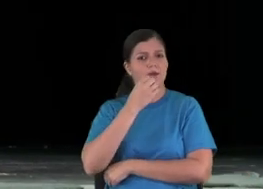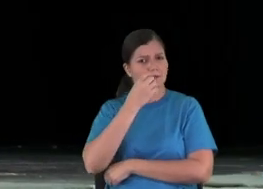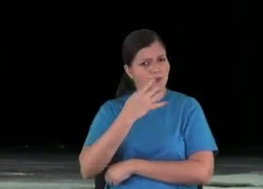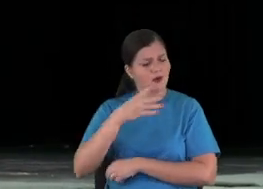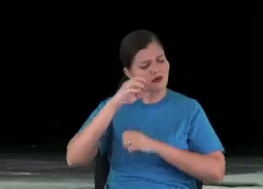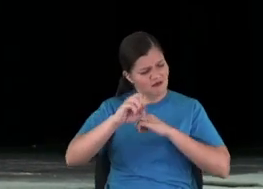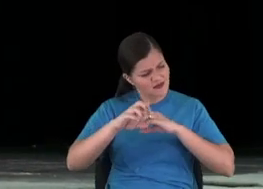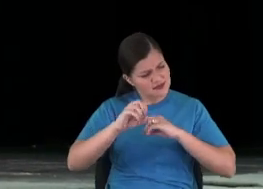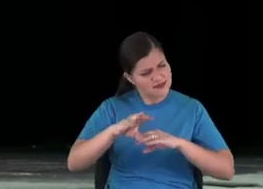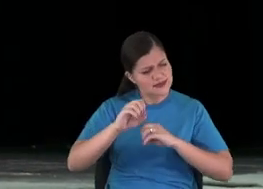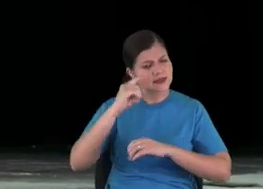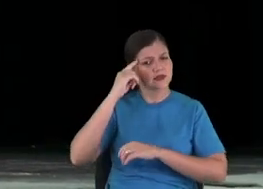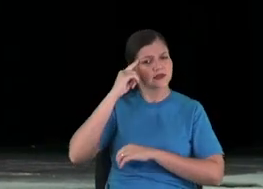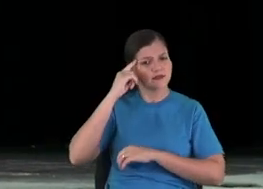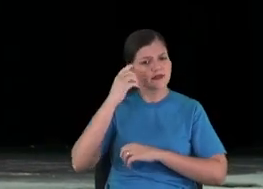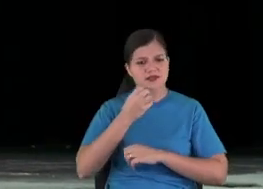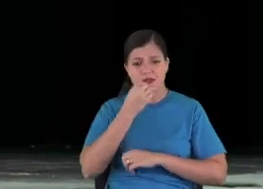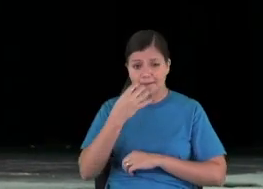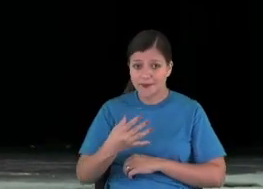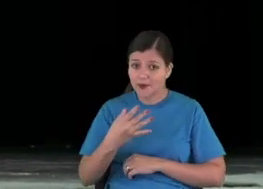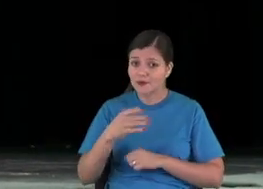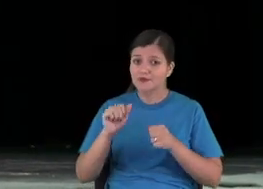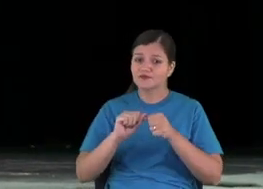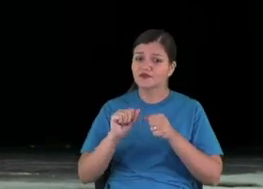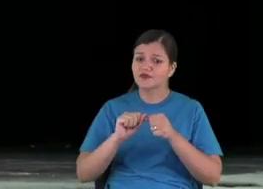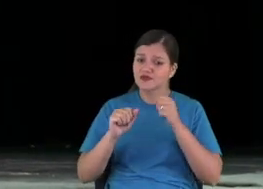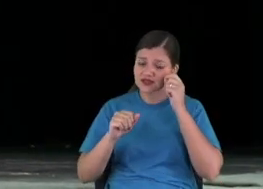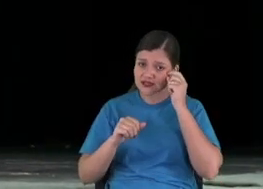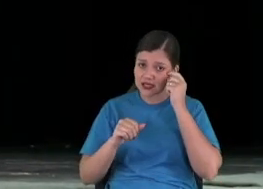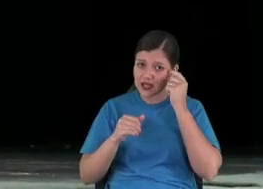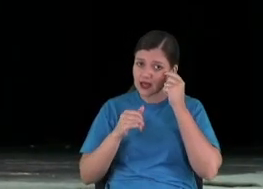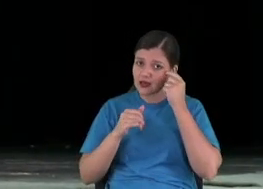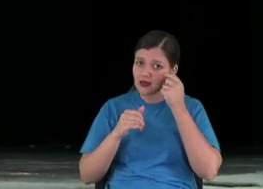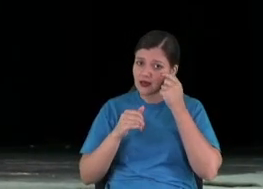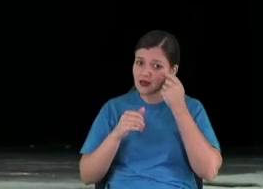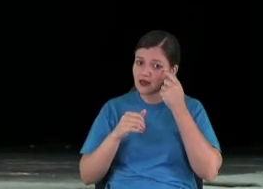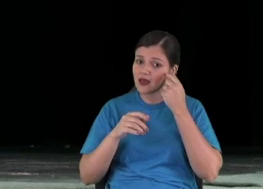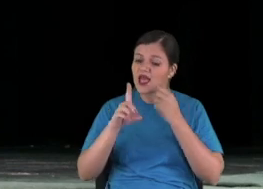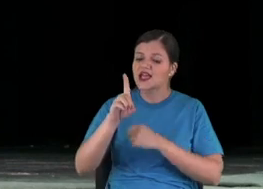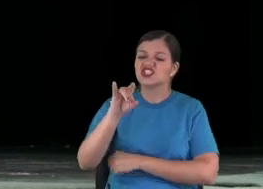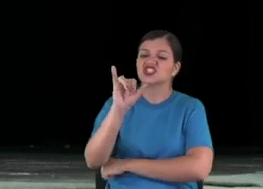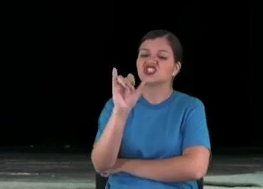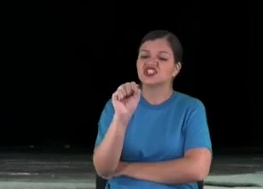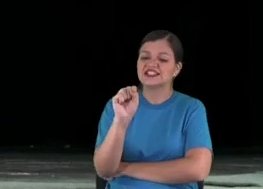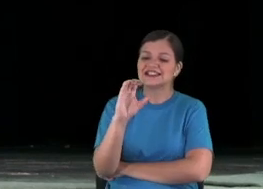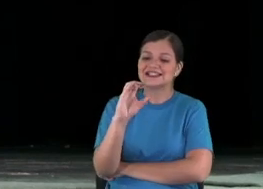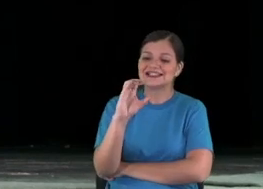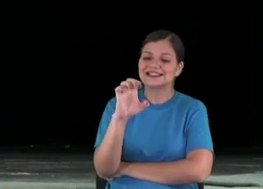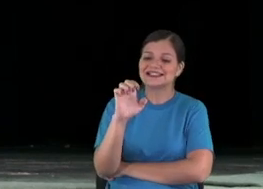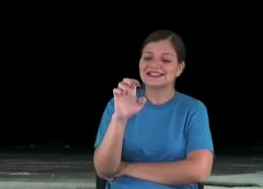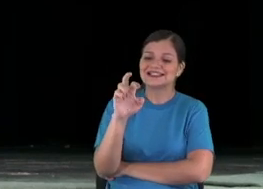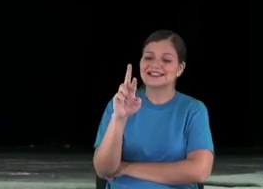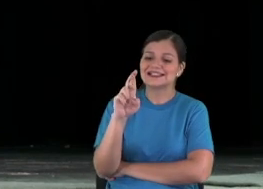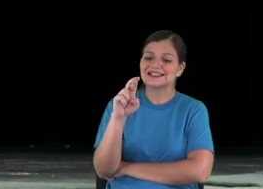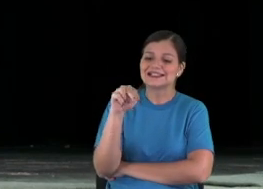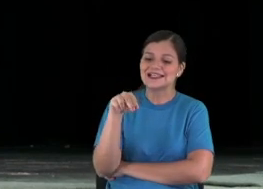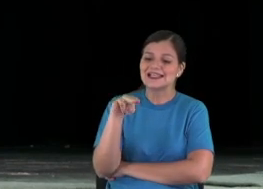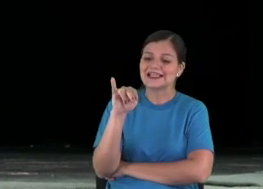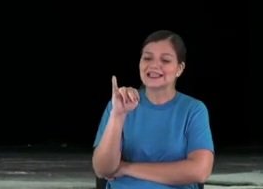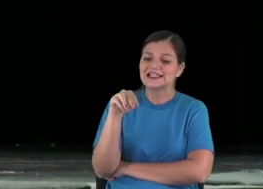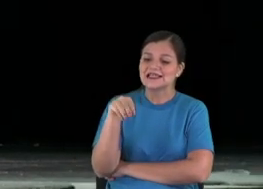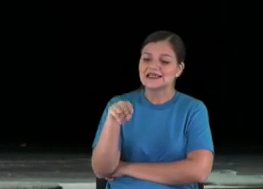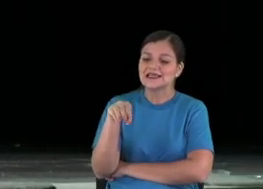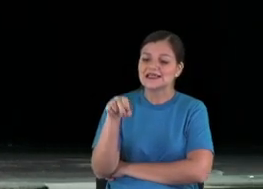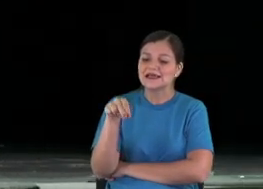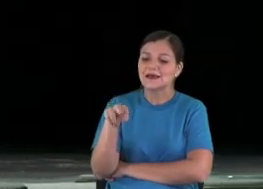Ensine bom senso, porque discernimento, na verdade, é tipo construção de um foguete. Eu tive o privilégio de conhecer